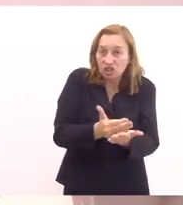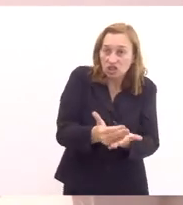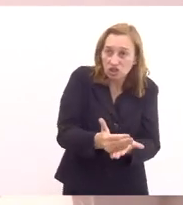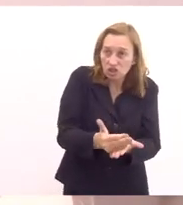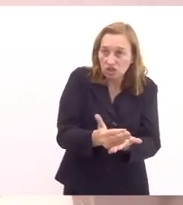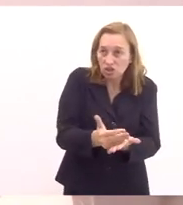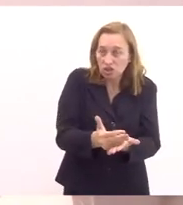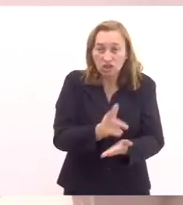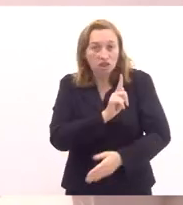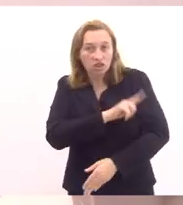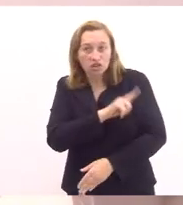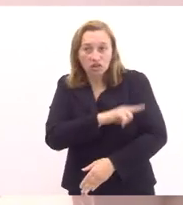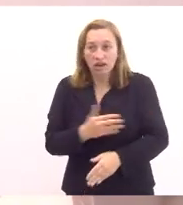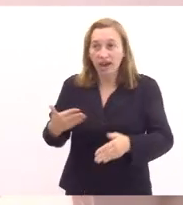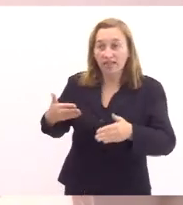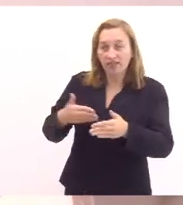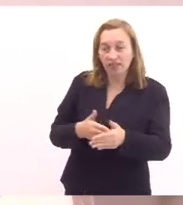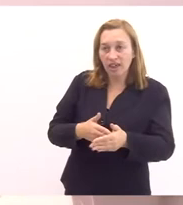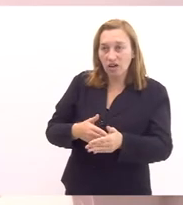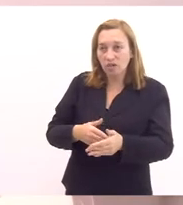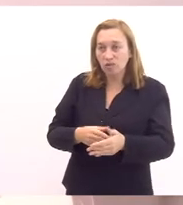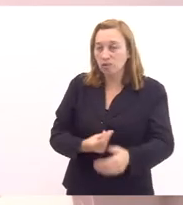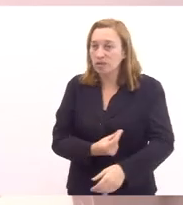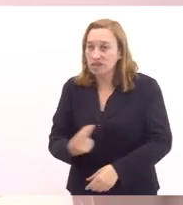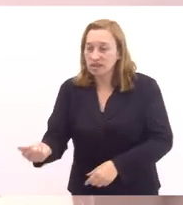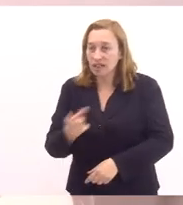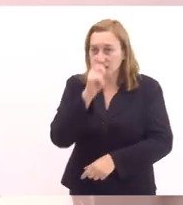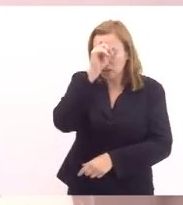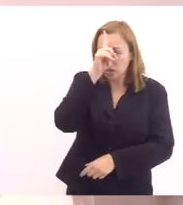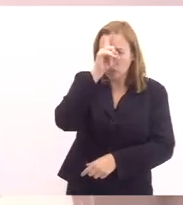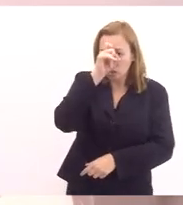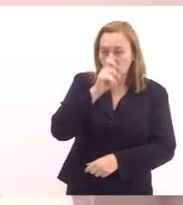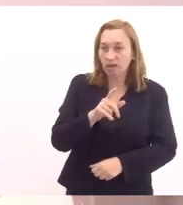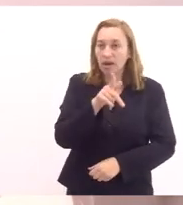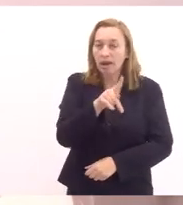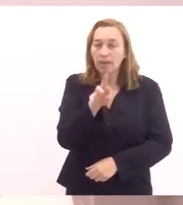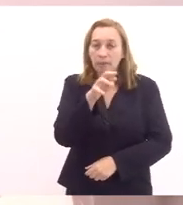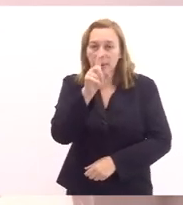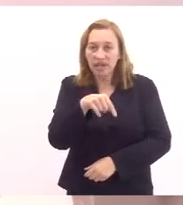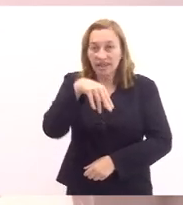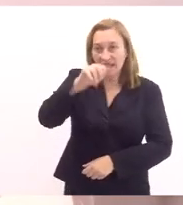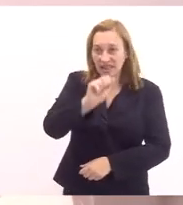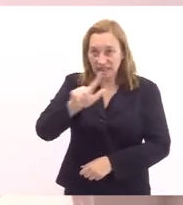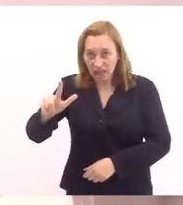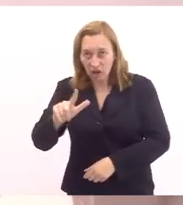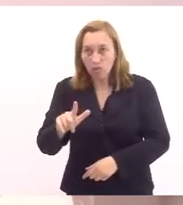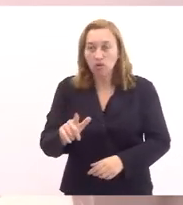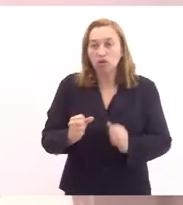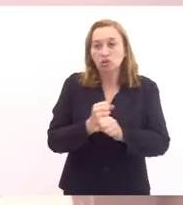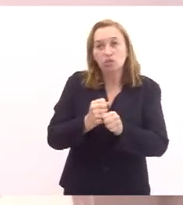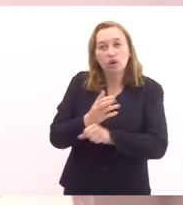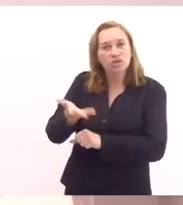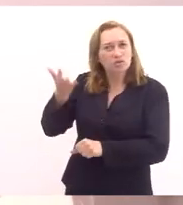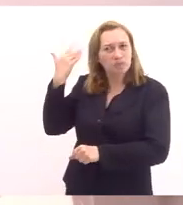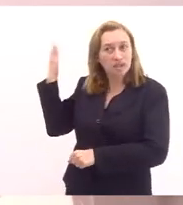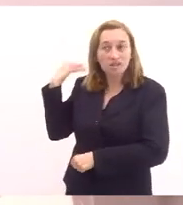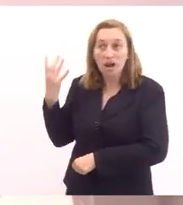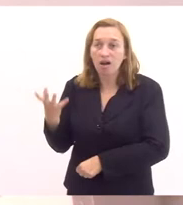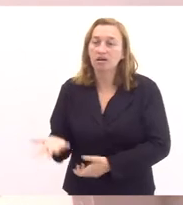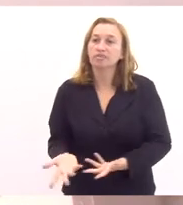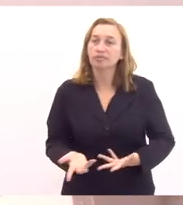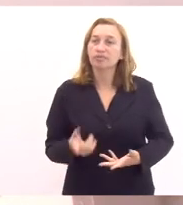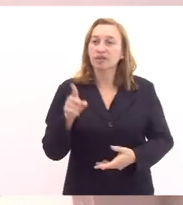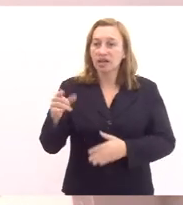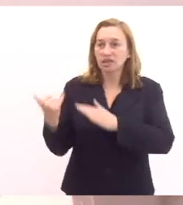passando pela gestão até a alta incluindo pré-natal e no ano passado Página em